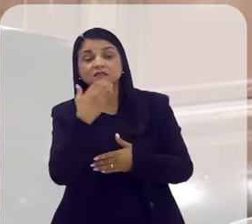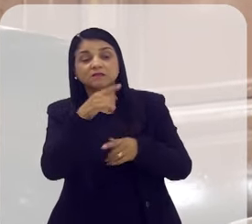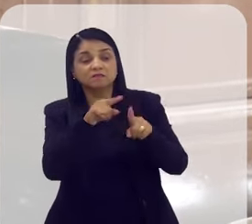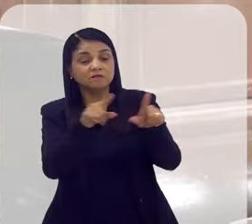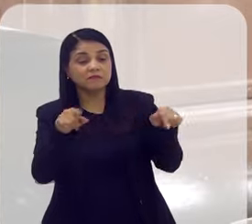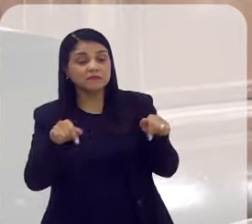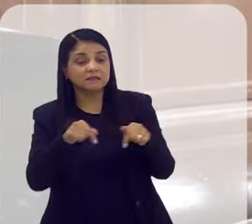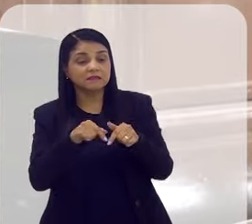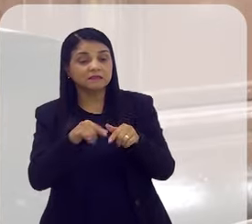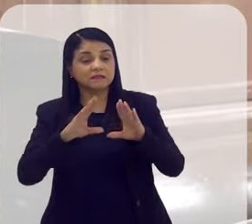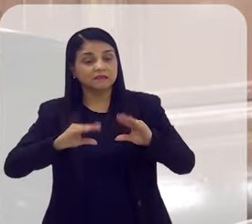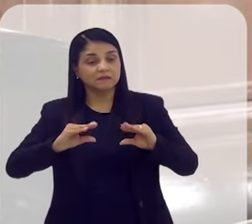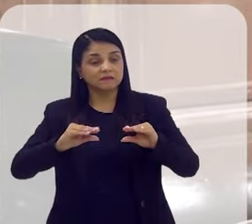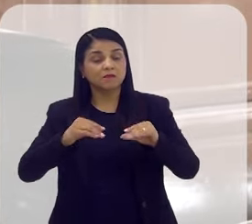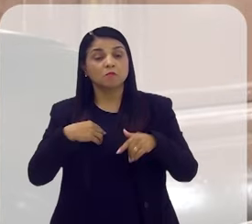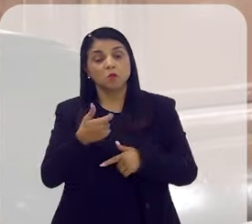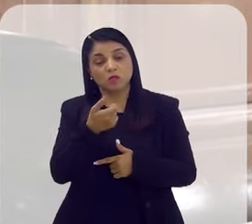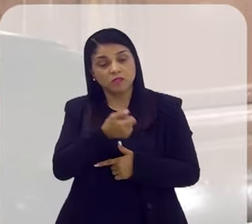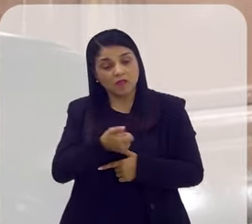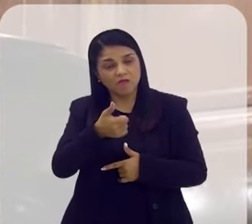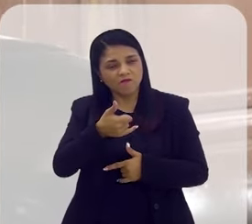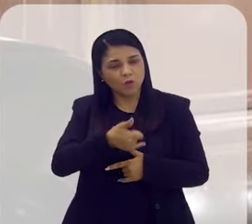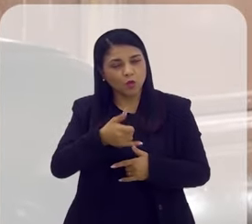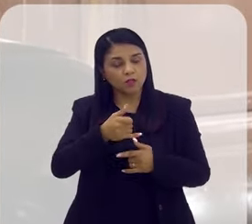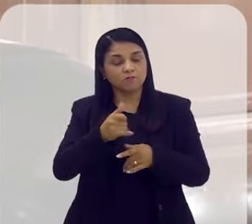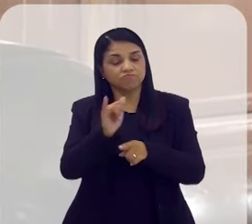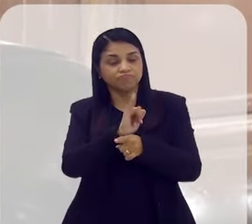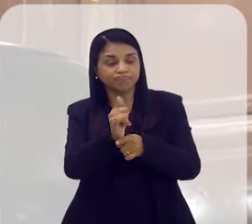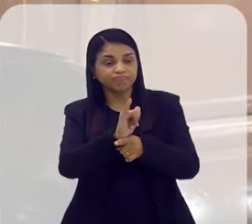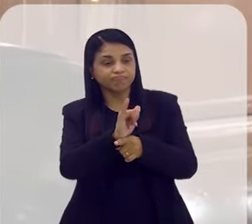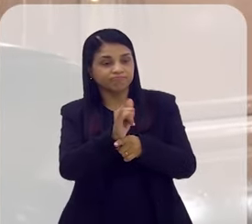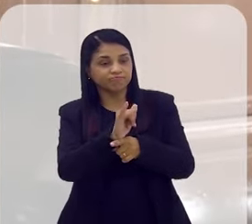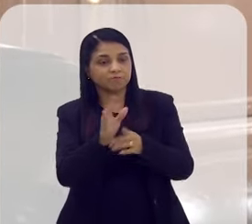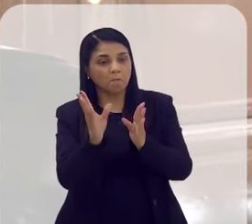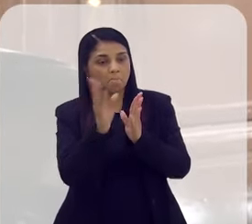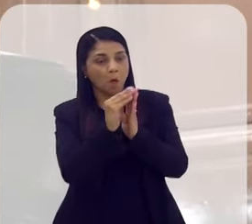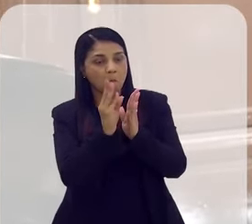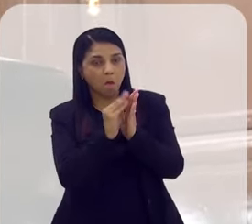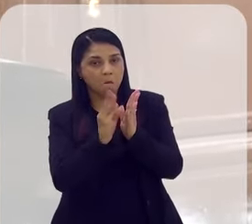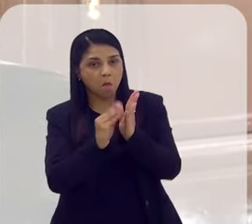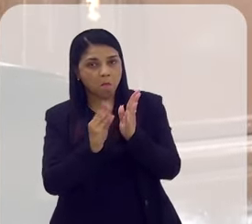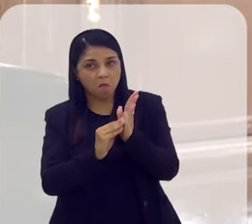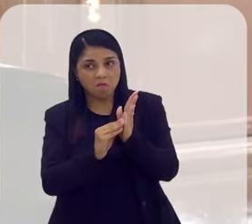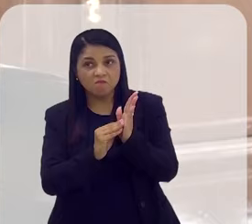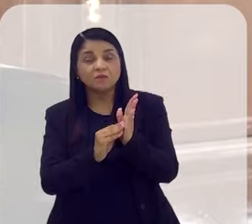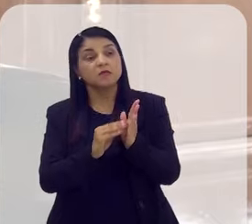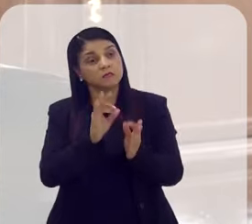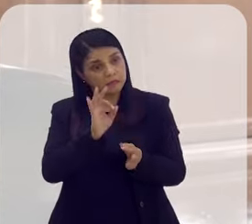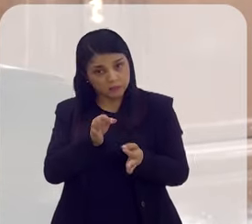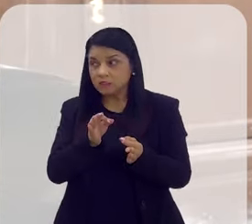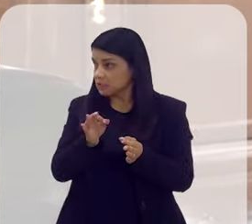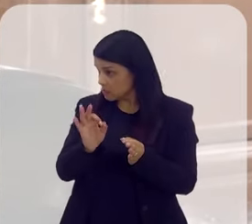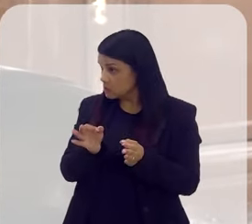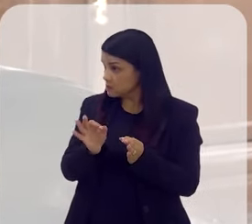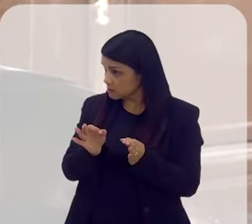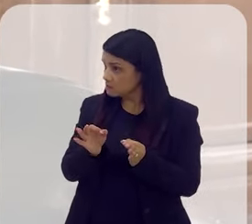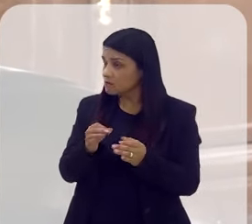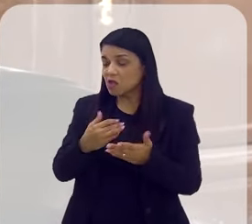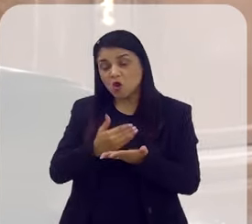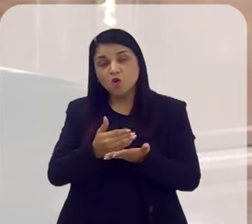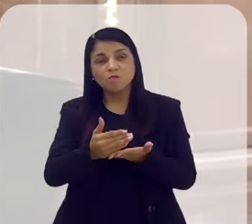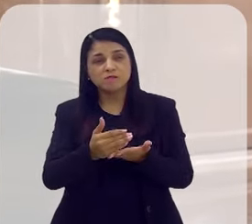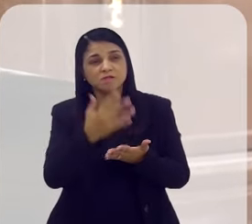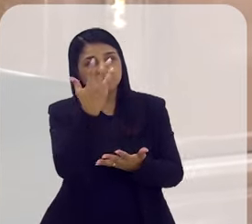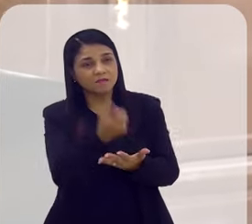aqui, mãe. Você cantando na sala, eu vou usar meu telefone e vou subir os vídeos para o YouTube. Eu falei, gente, como assim?